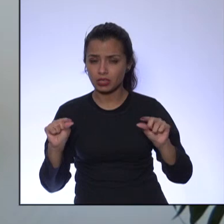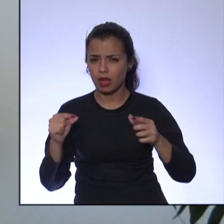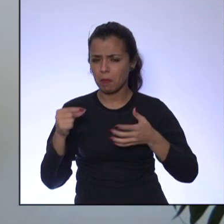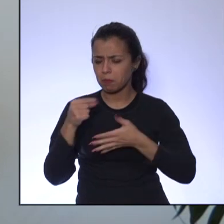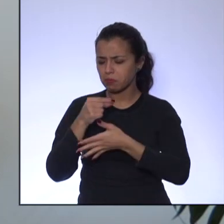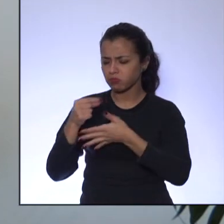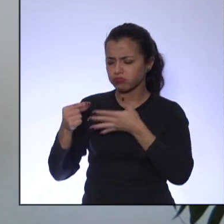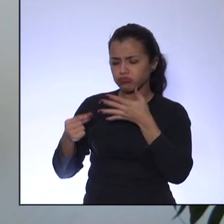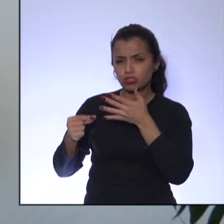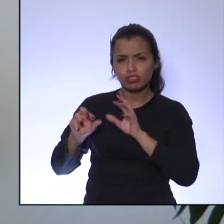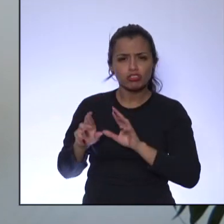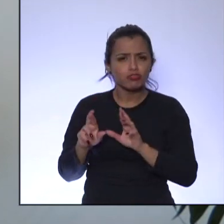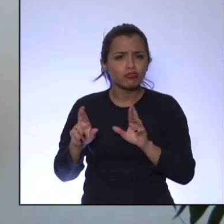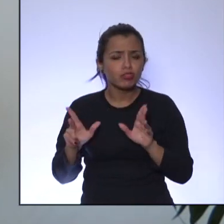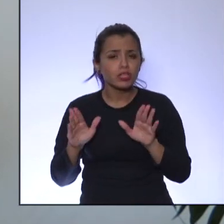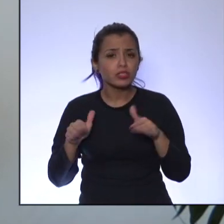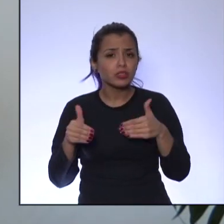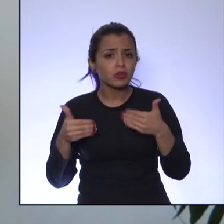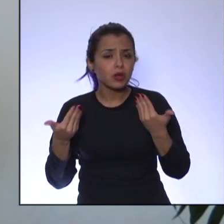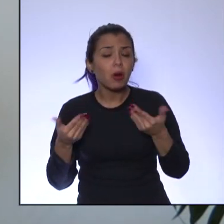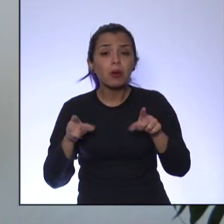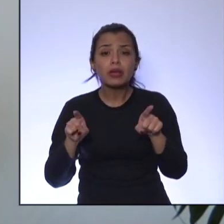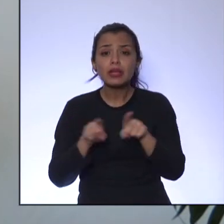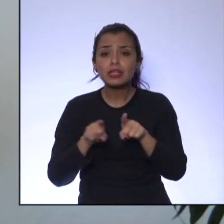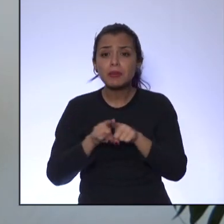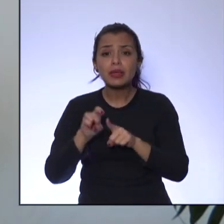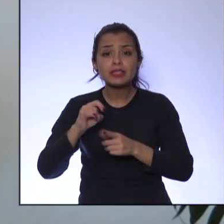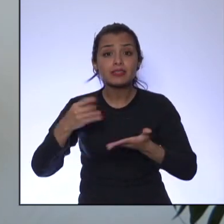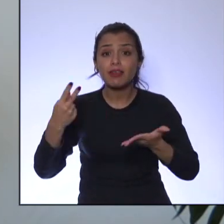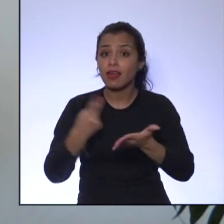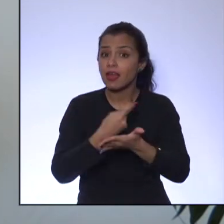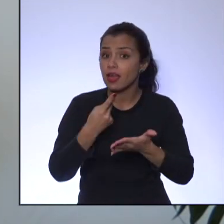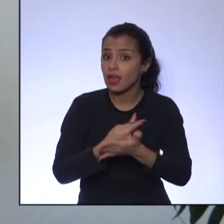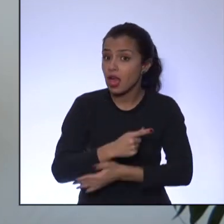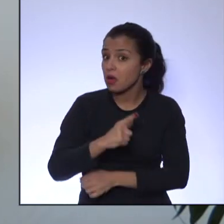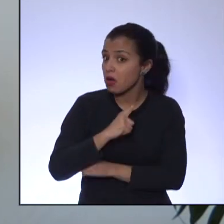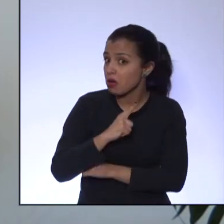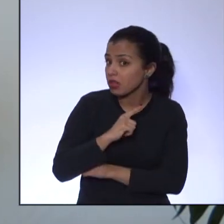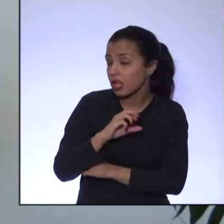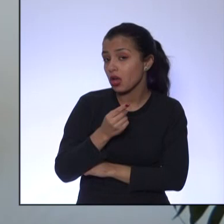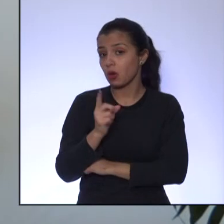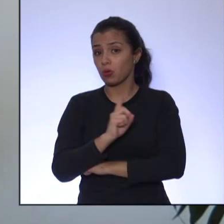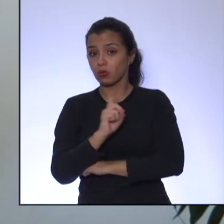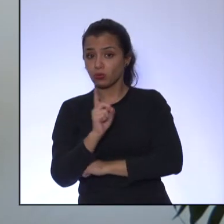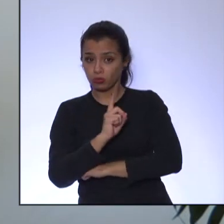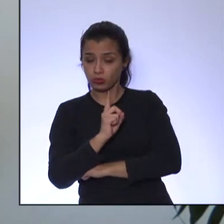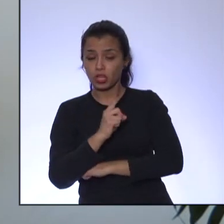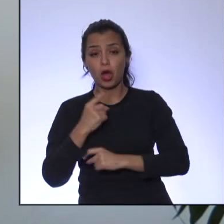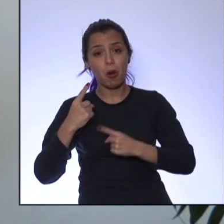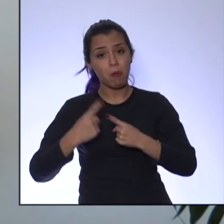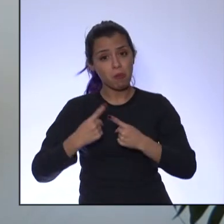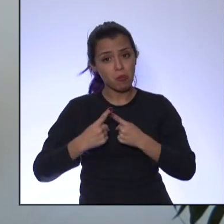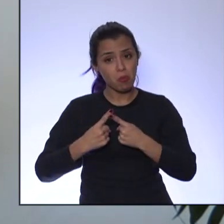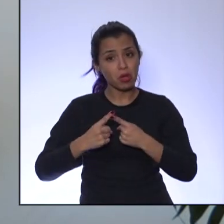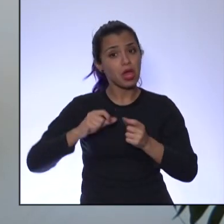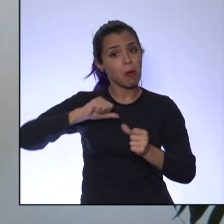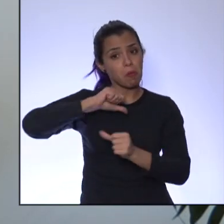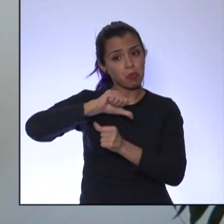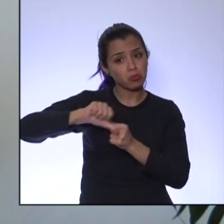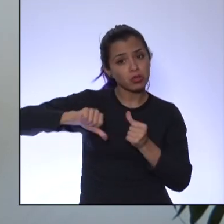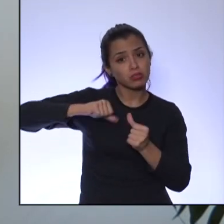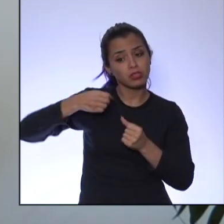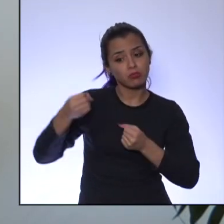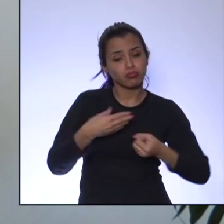lugares representados e se possuem erros cartográficos, assim como a veracidade das informações que